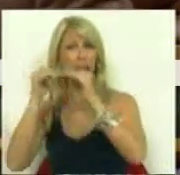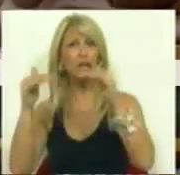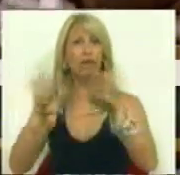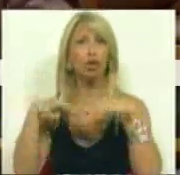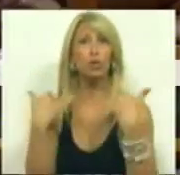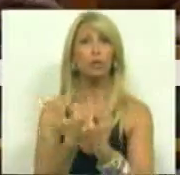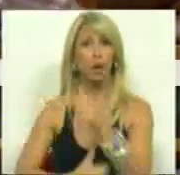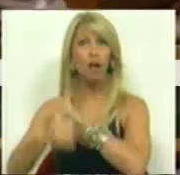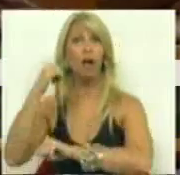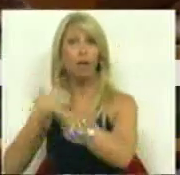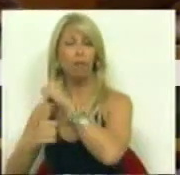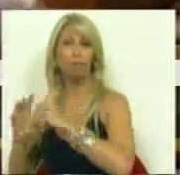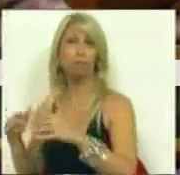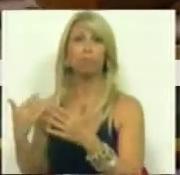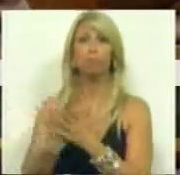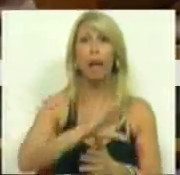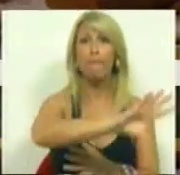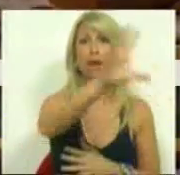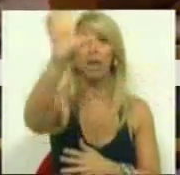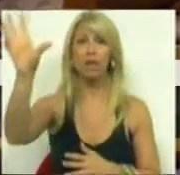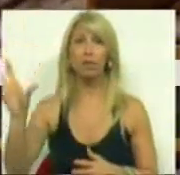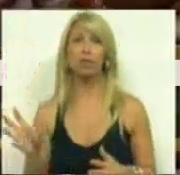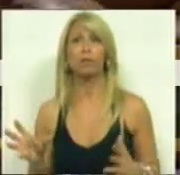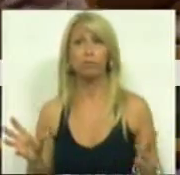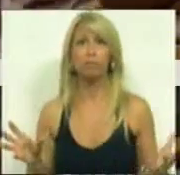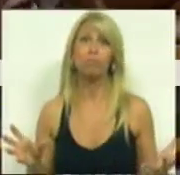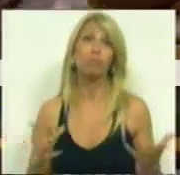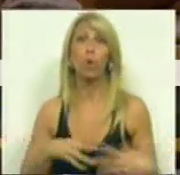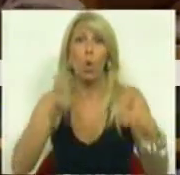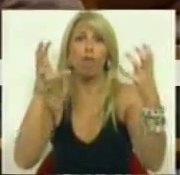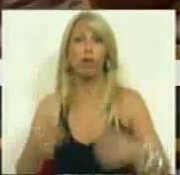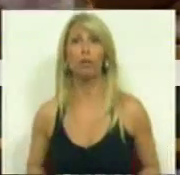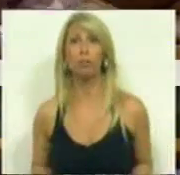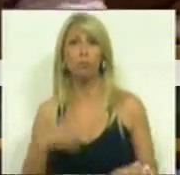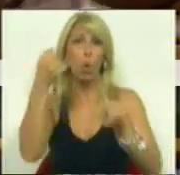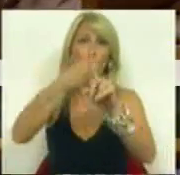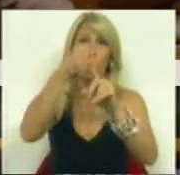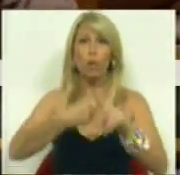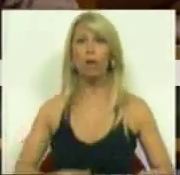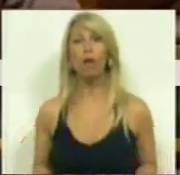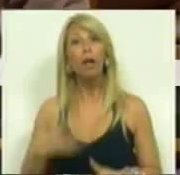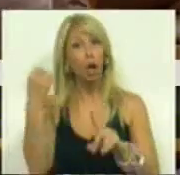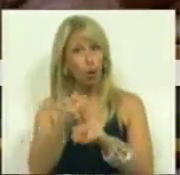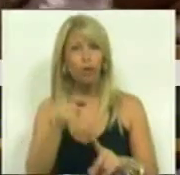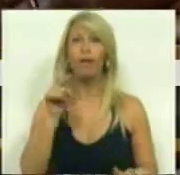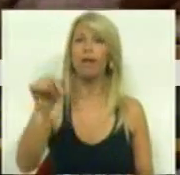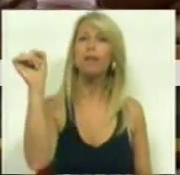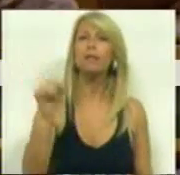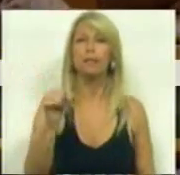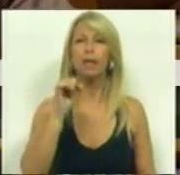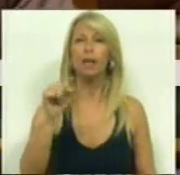sociais que arrasta estes países cada vez mais para o conflito, para a luta e para uma luta, essa sim, para